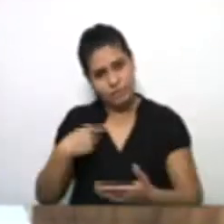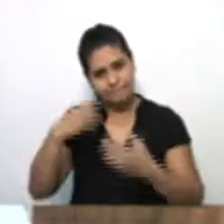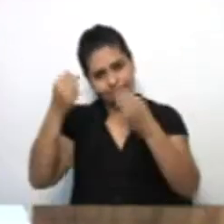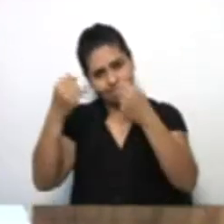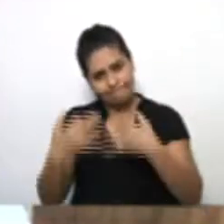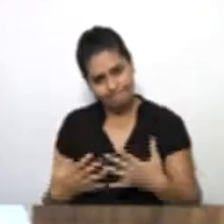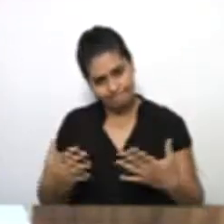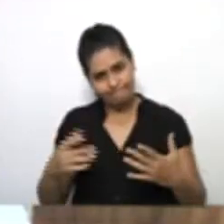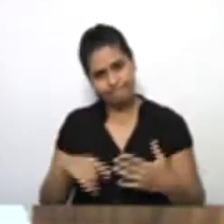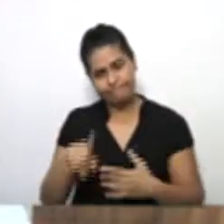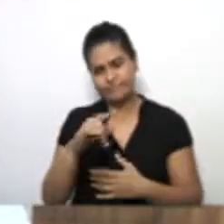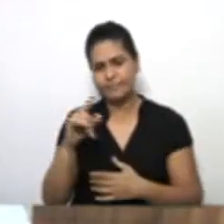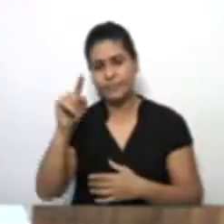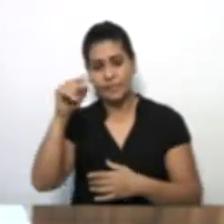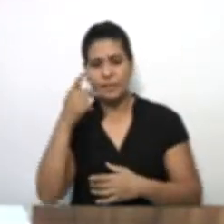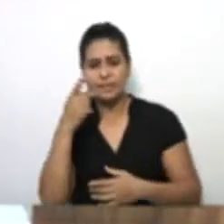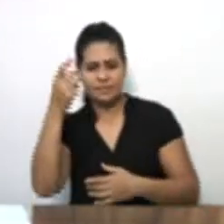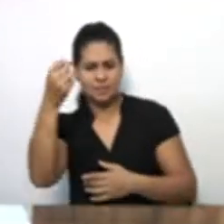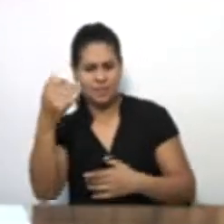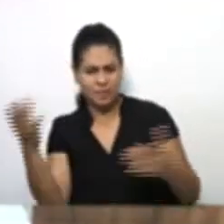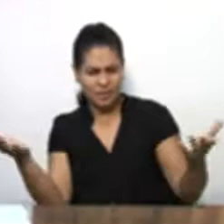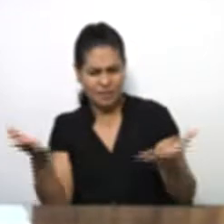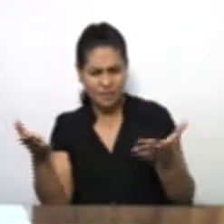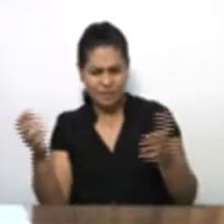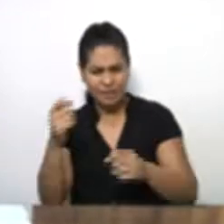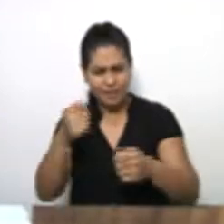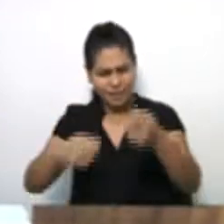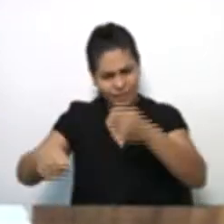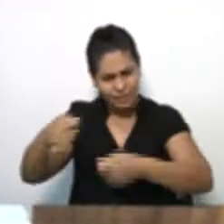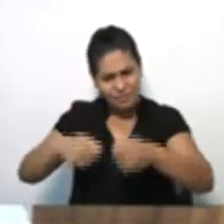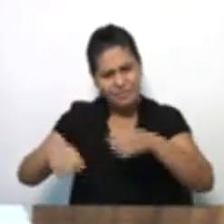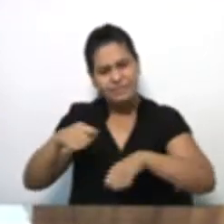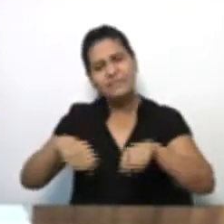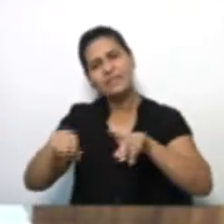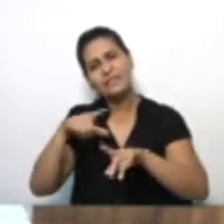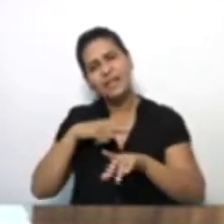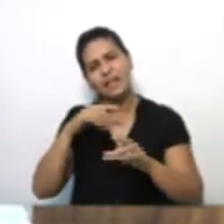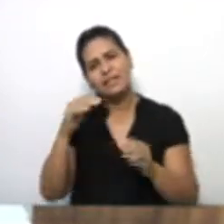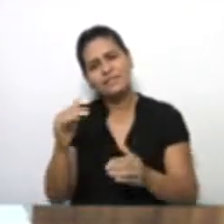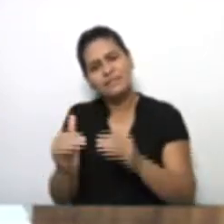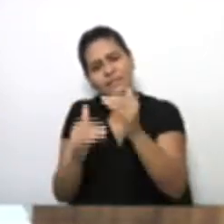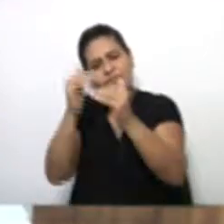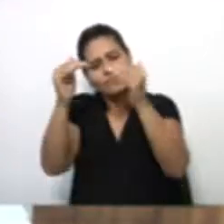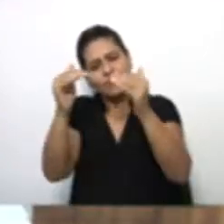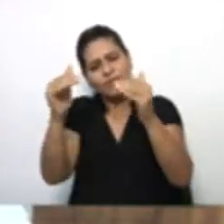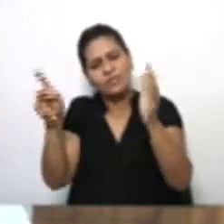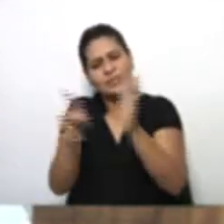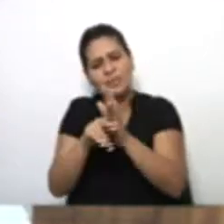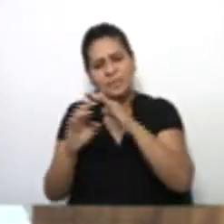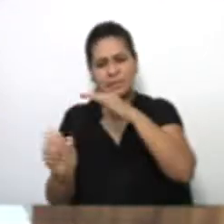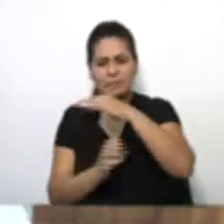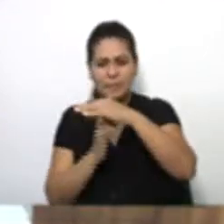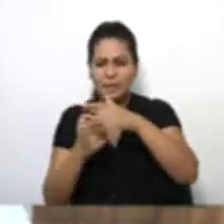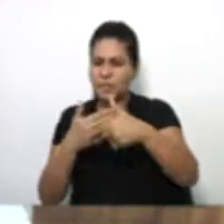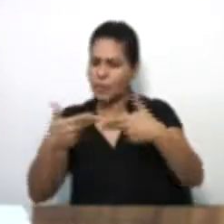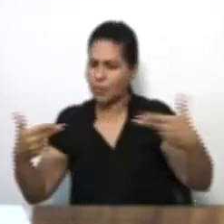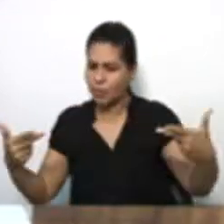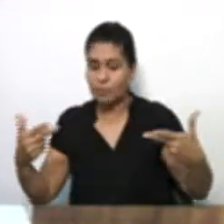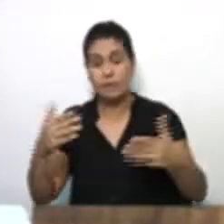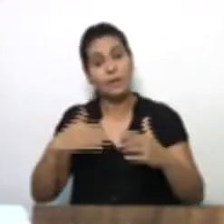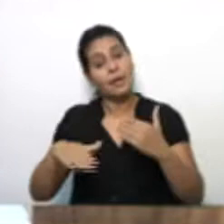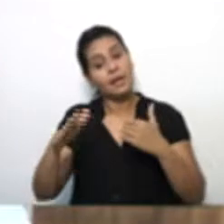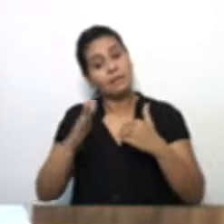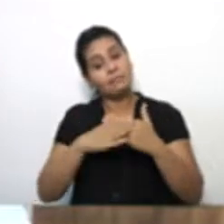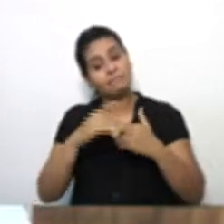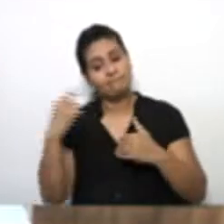gente fazer uma colocação, que a gente falou aqui agora que os administradores se desenvolvem nas organizações, mas